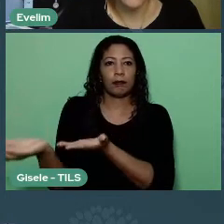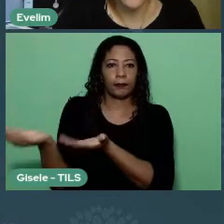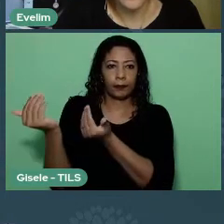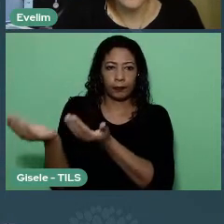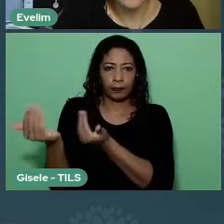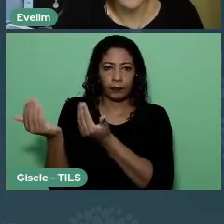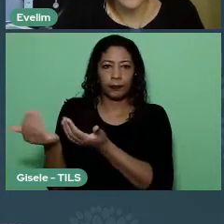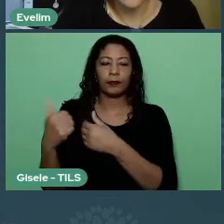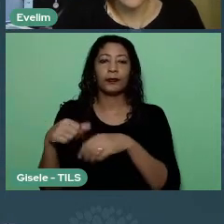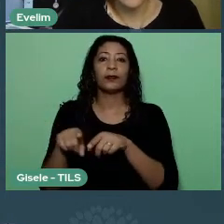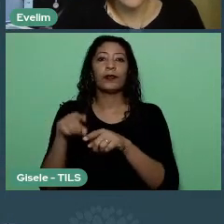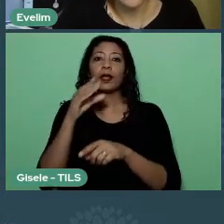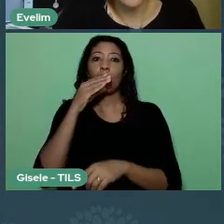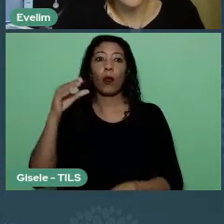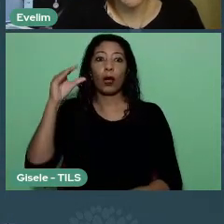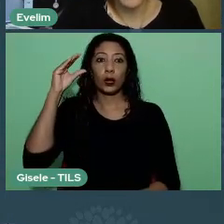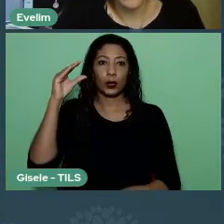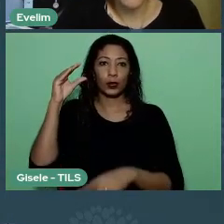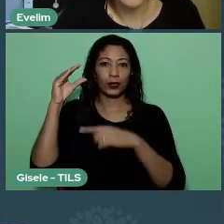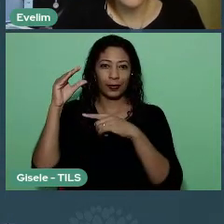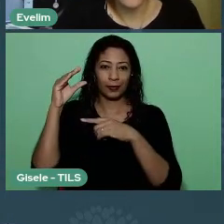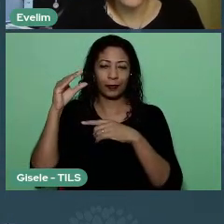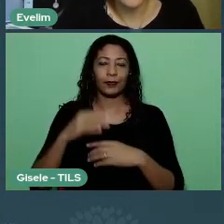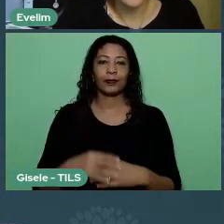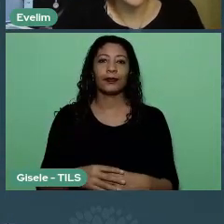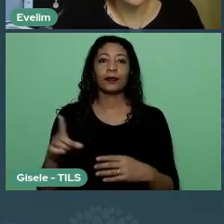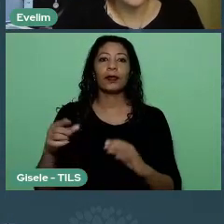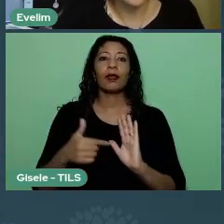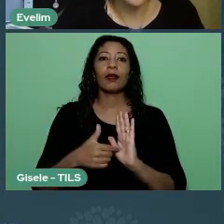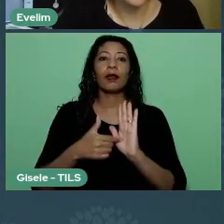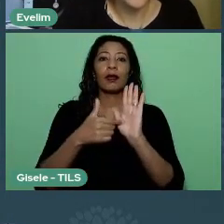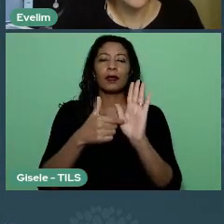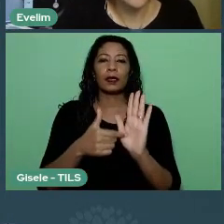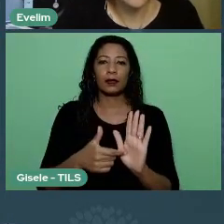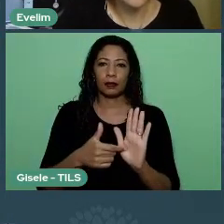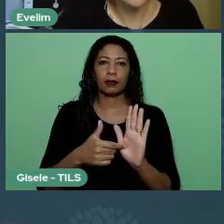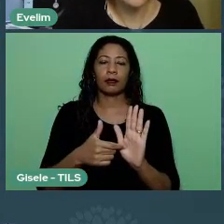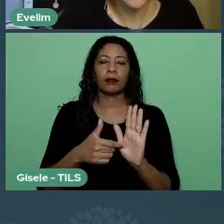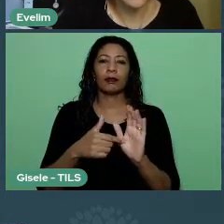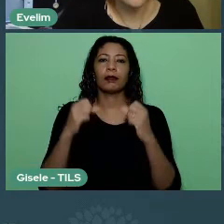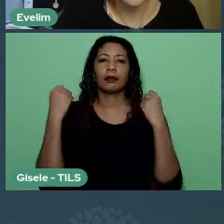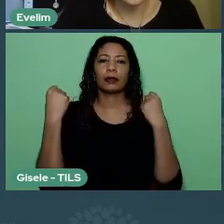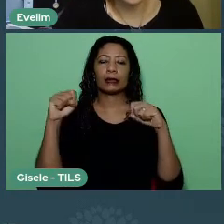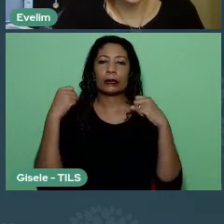e os adultos, eles apresentam uma inatividade